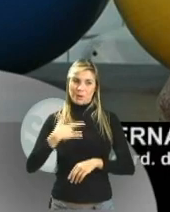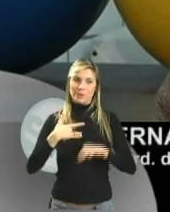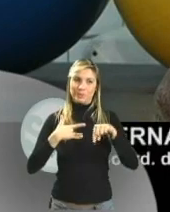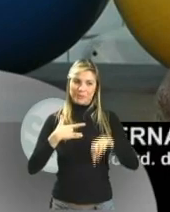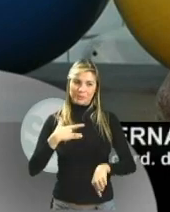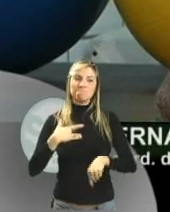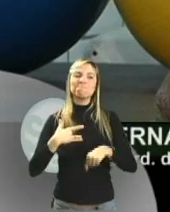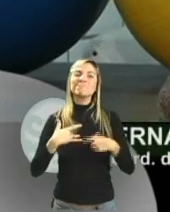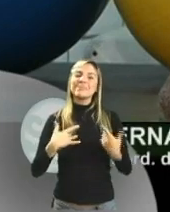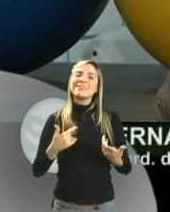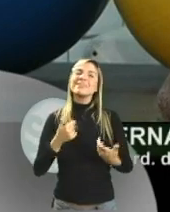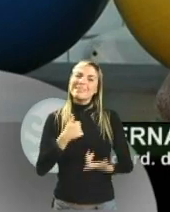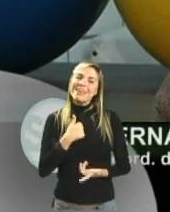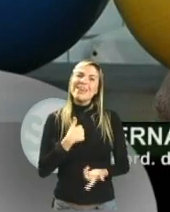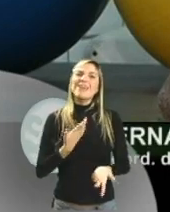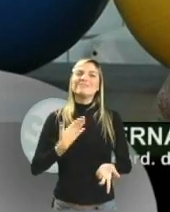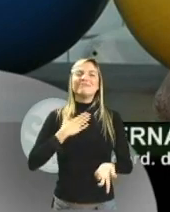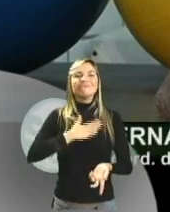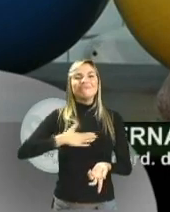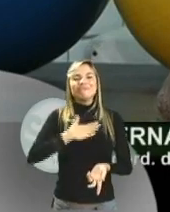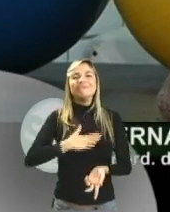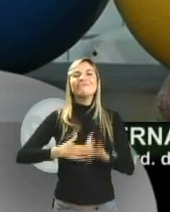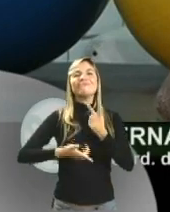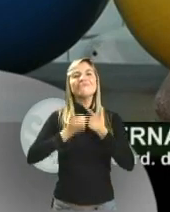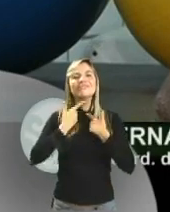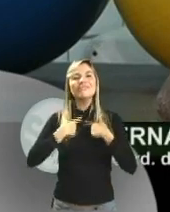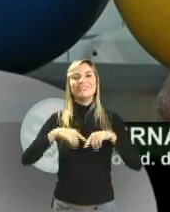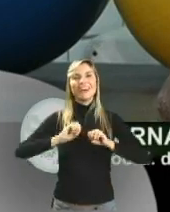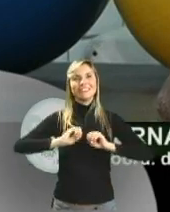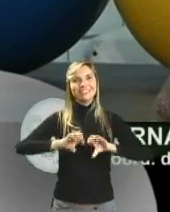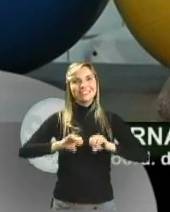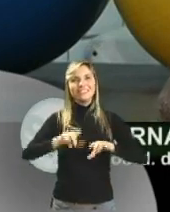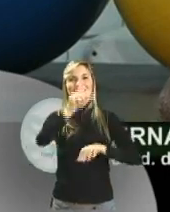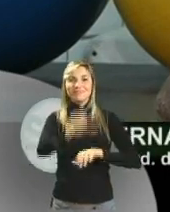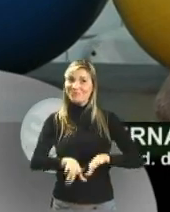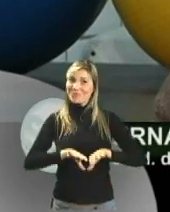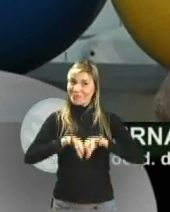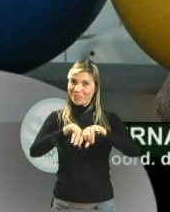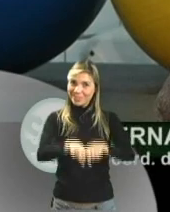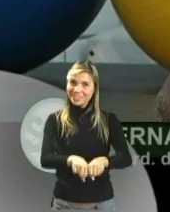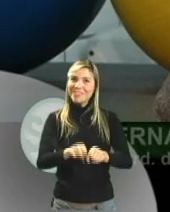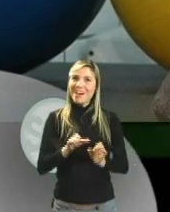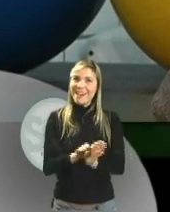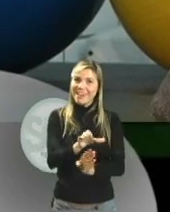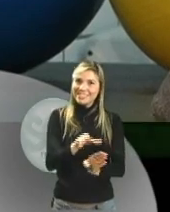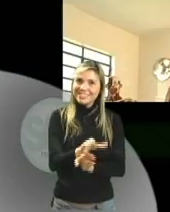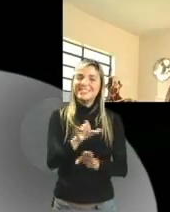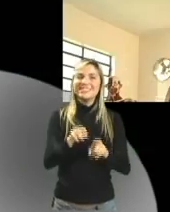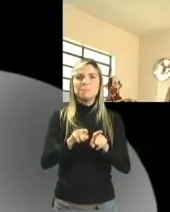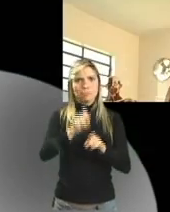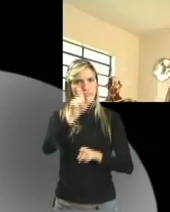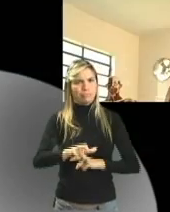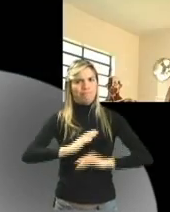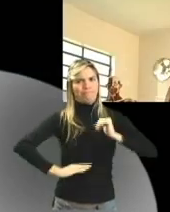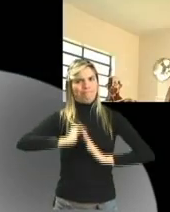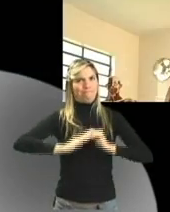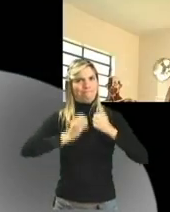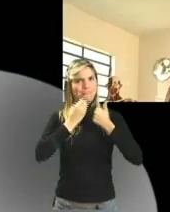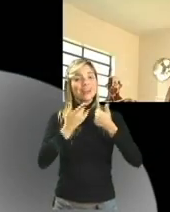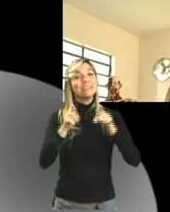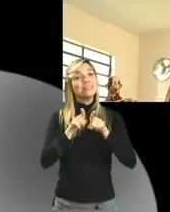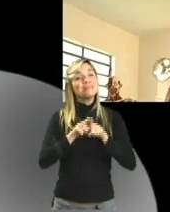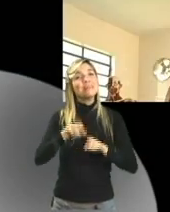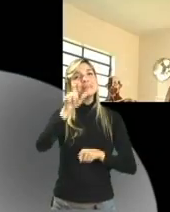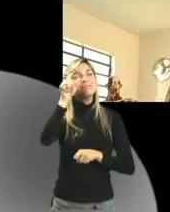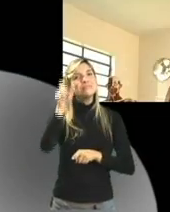instituição, que me possibilita participar da formação de profissionais tecnicamente competentes, mas também